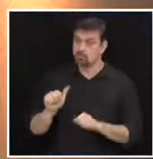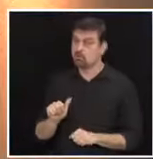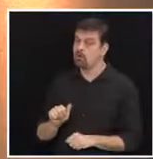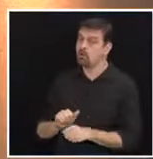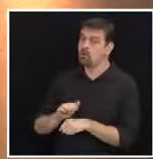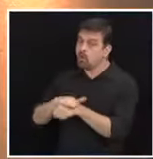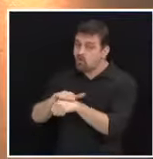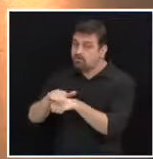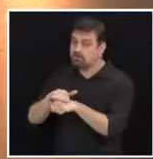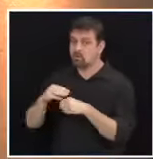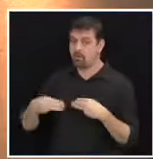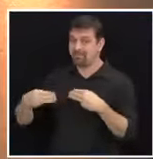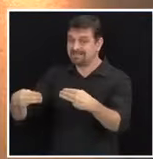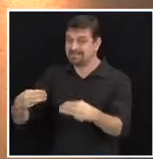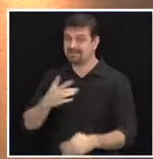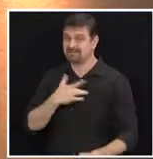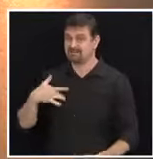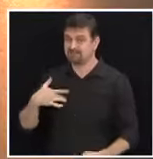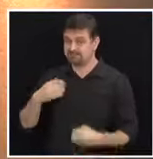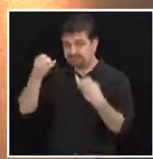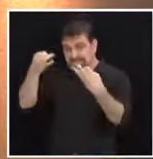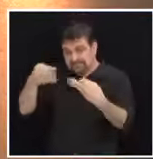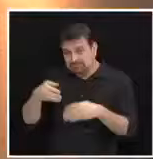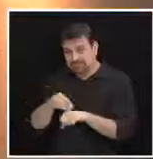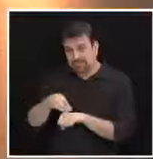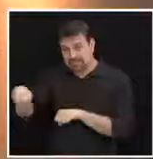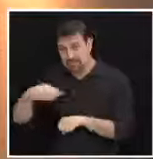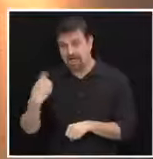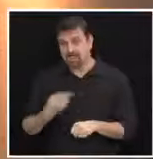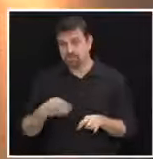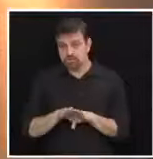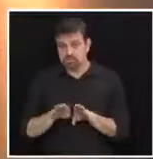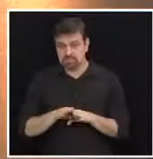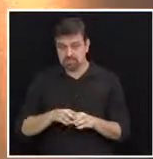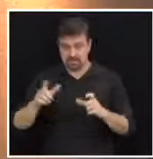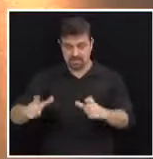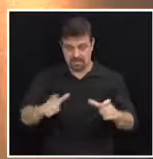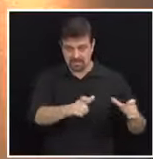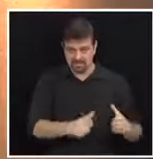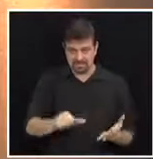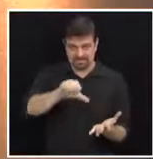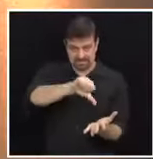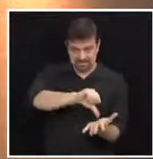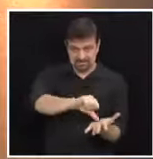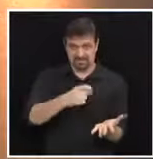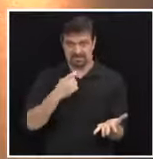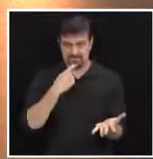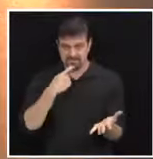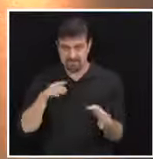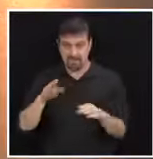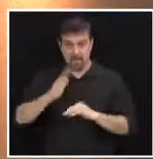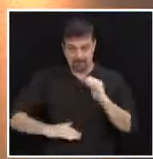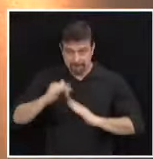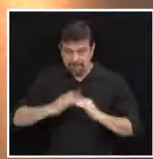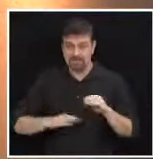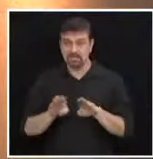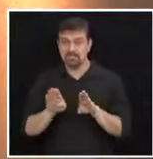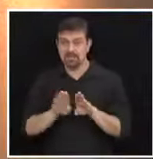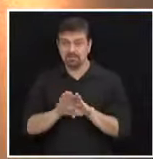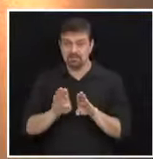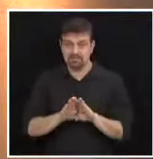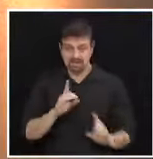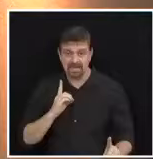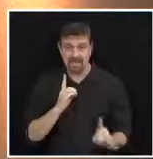Ministério da Saúde e pedir para eles que a gente também pudesse focar em algumas regiões centrais, expandir essas ações para ir buscar